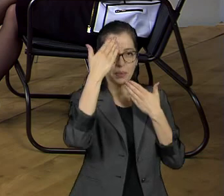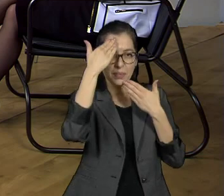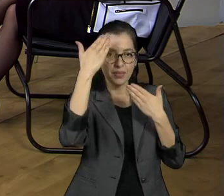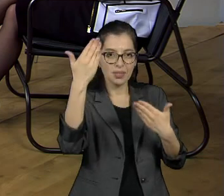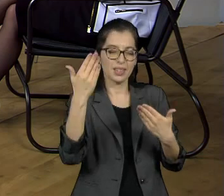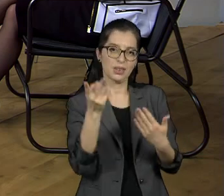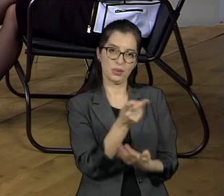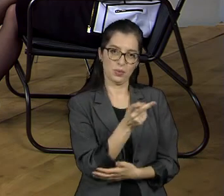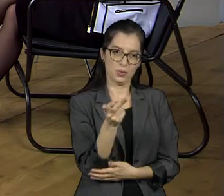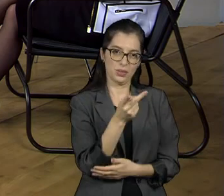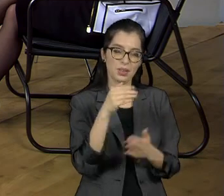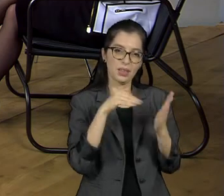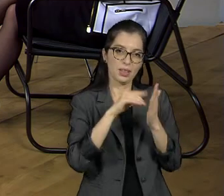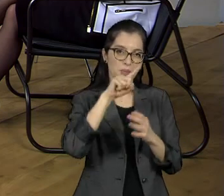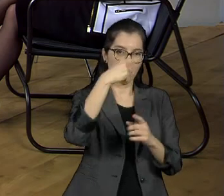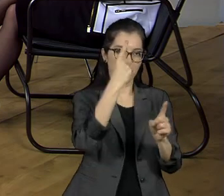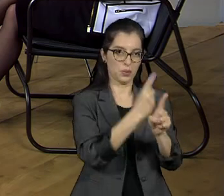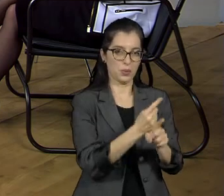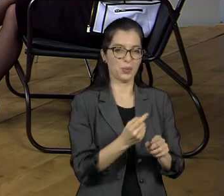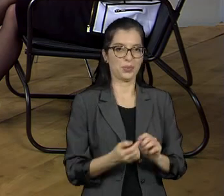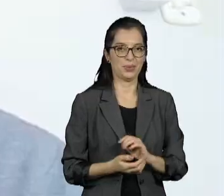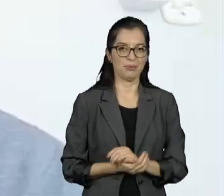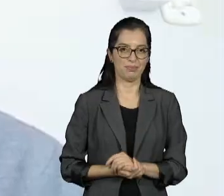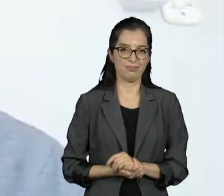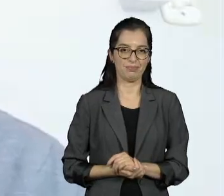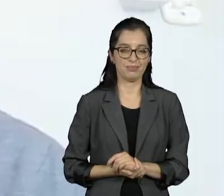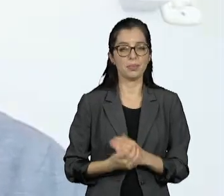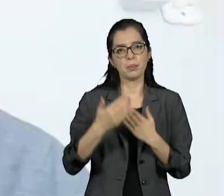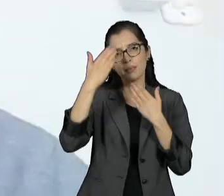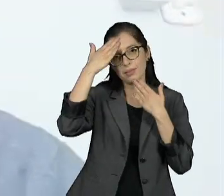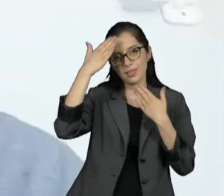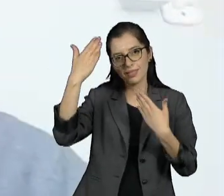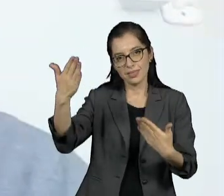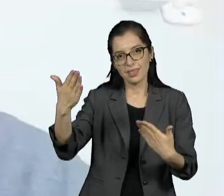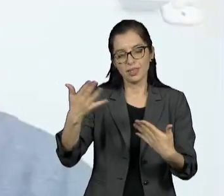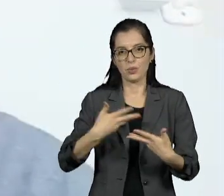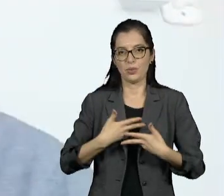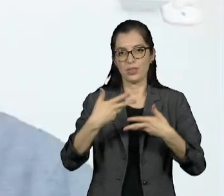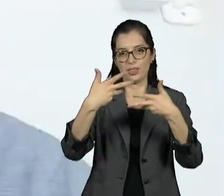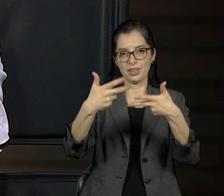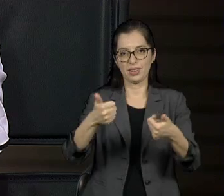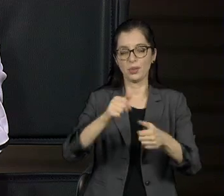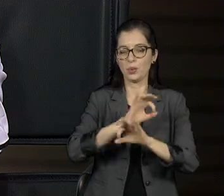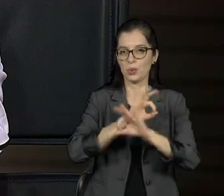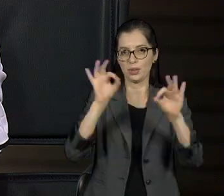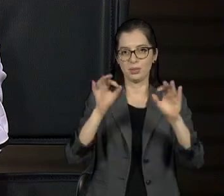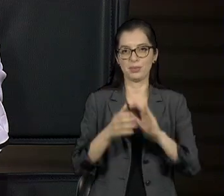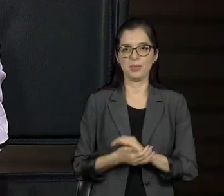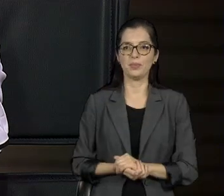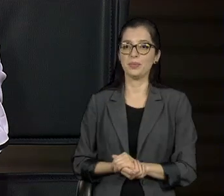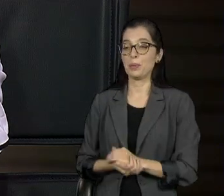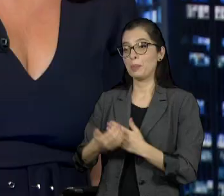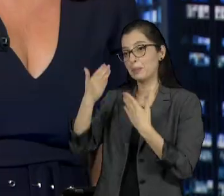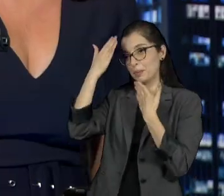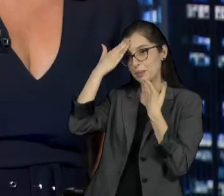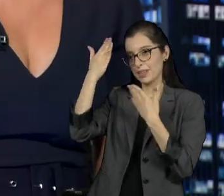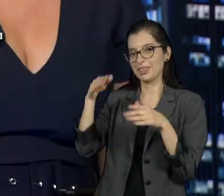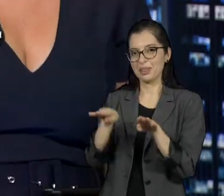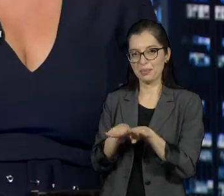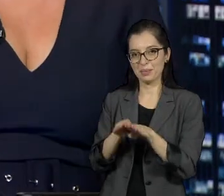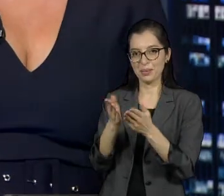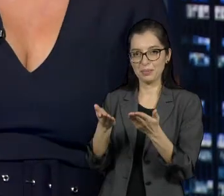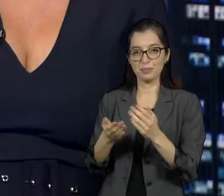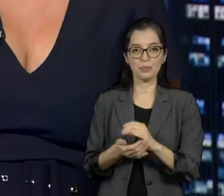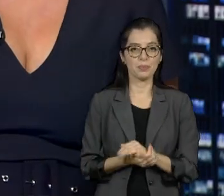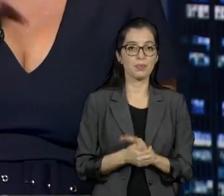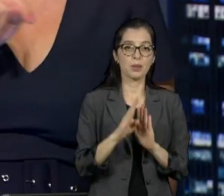próxima. Obrigada. Até a próxima. Eu agradeço o convite. Foi ótimo. Obrigada também. E a Opinião fica